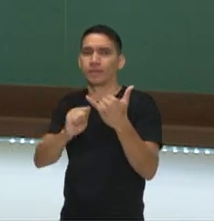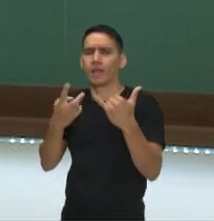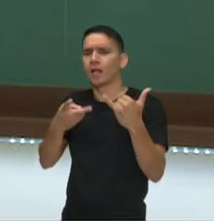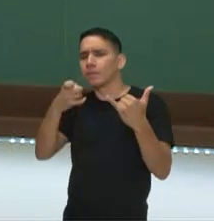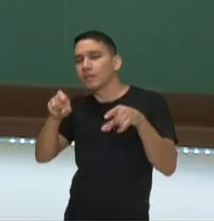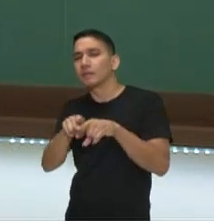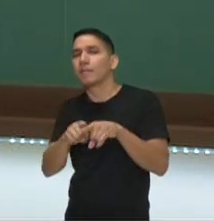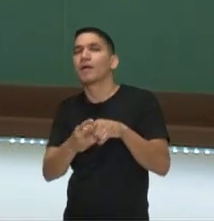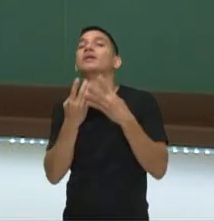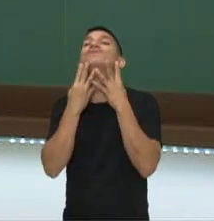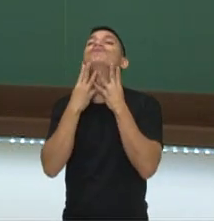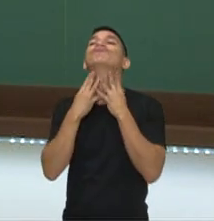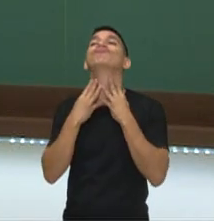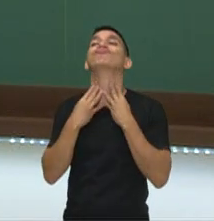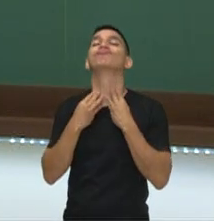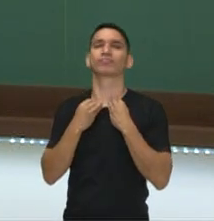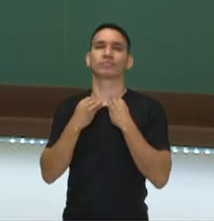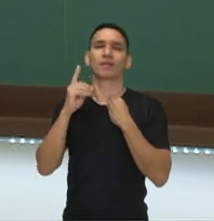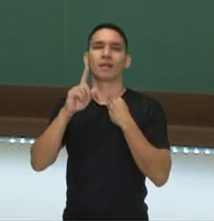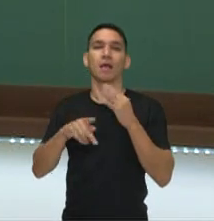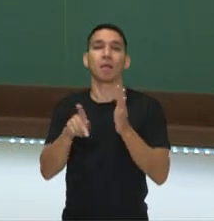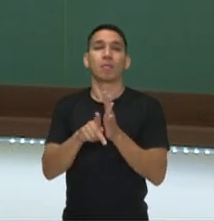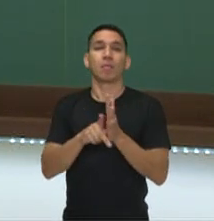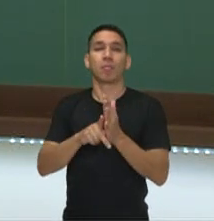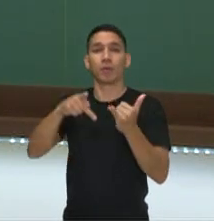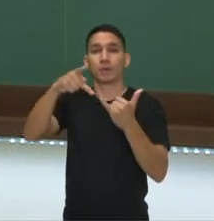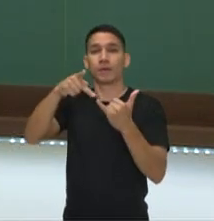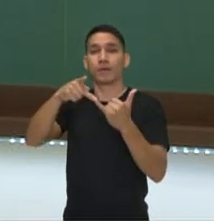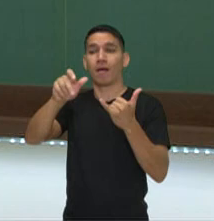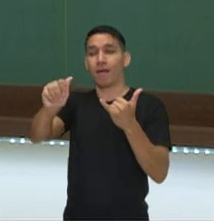Percebeu? É o pronome ato no oblíquo a.